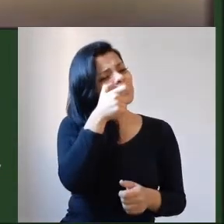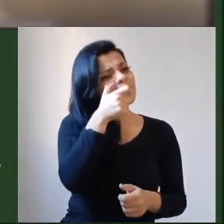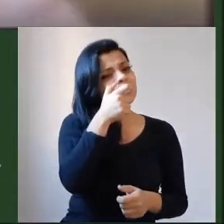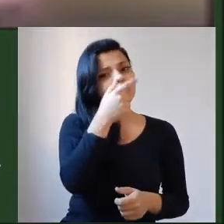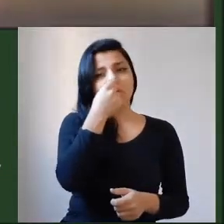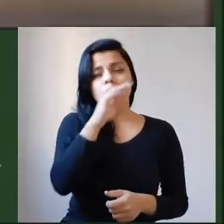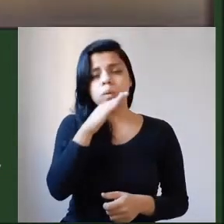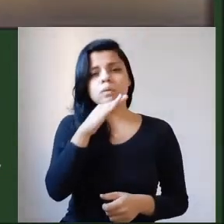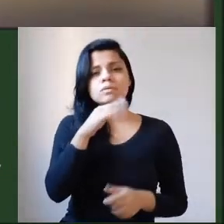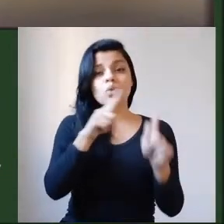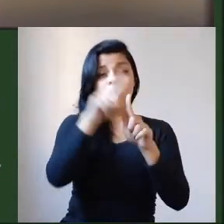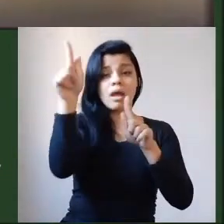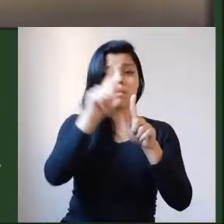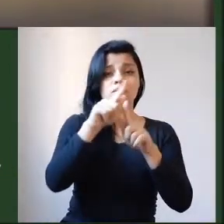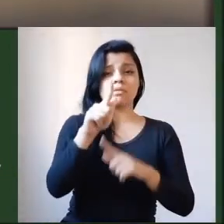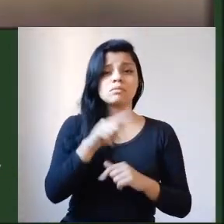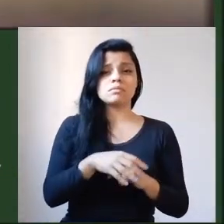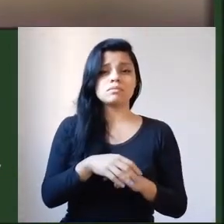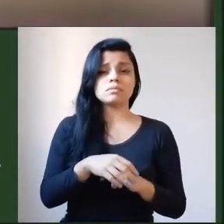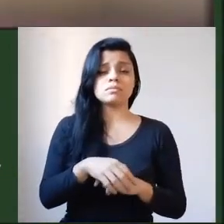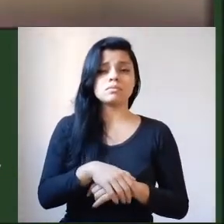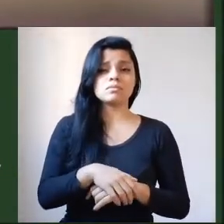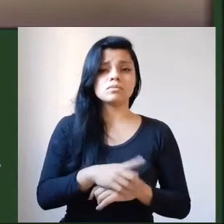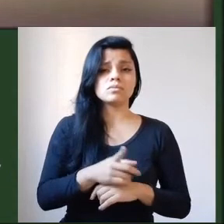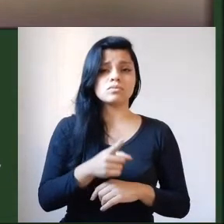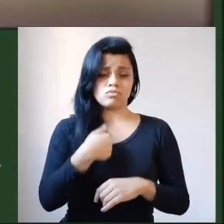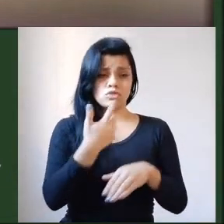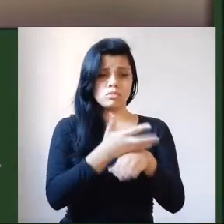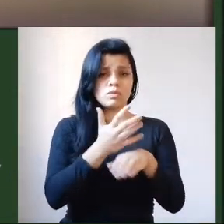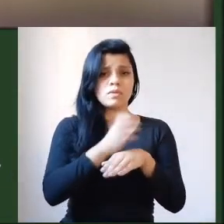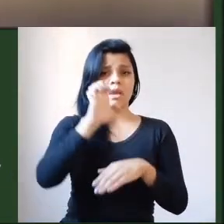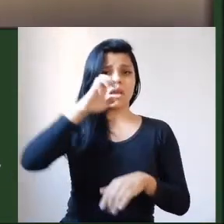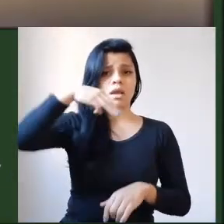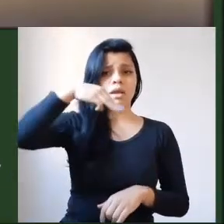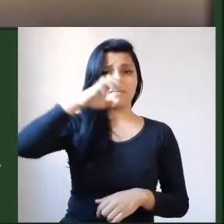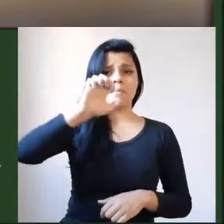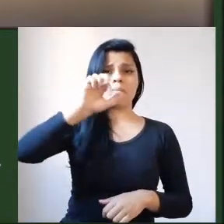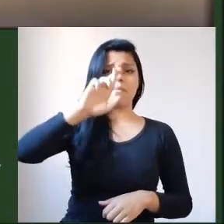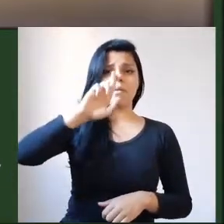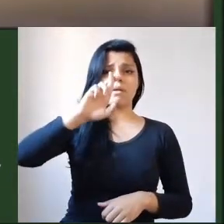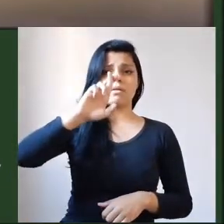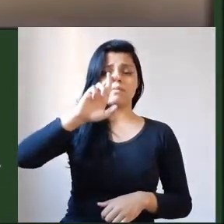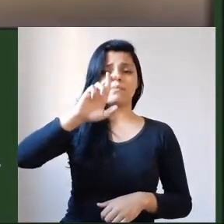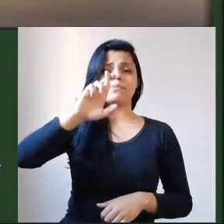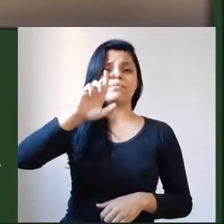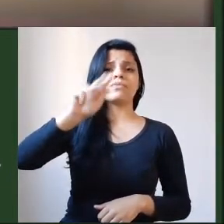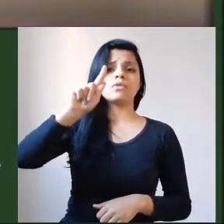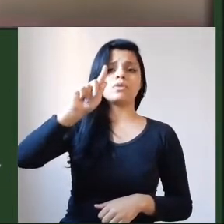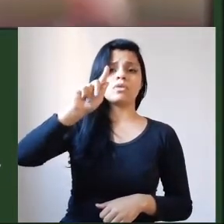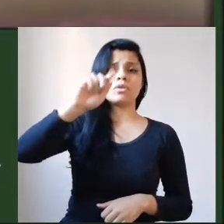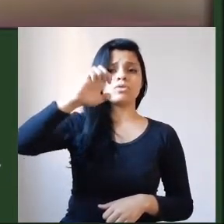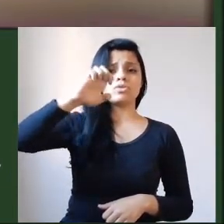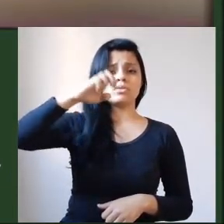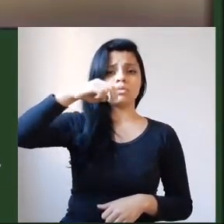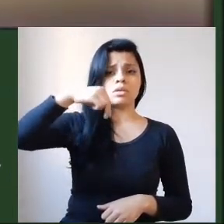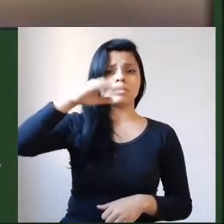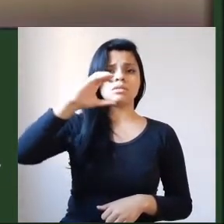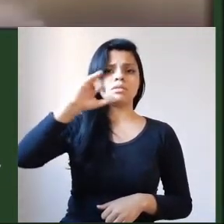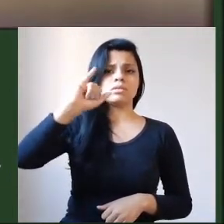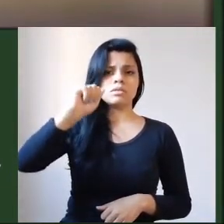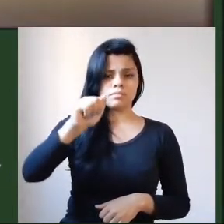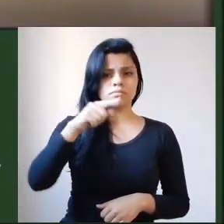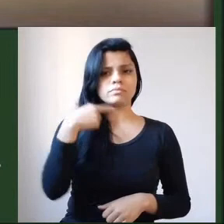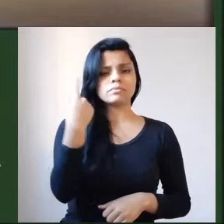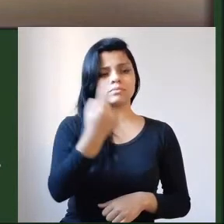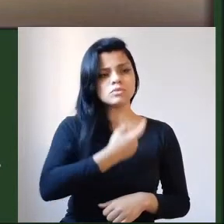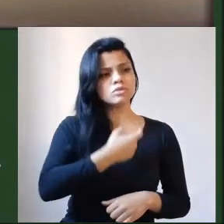o paciente, se necessário fosse, entubar o paciente e dar um destino para ele, né? Continuar a investigação e tudo mais,